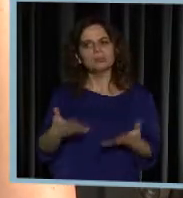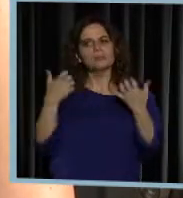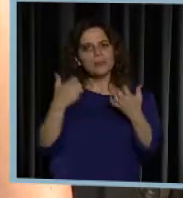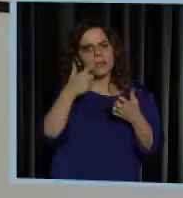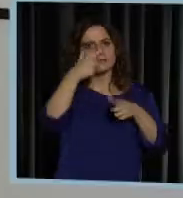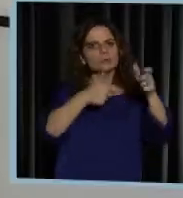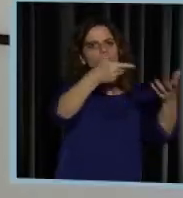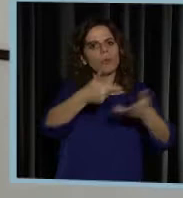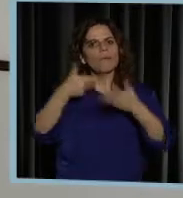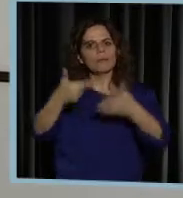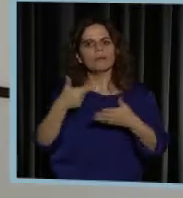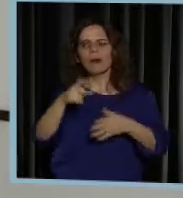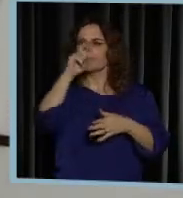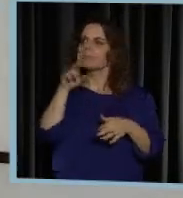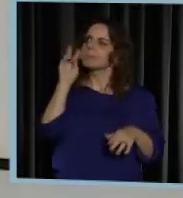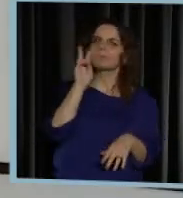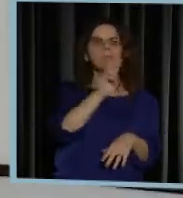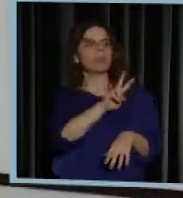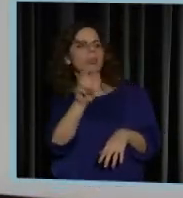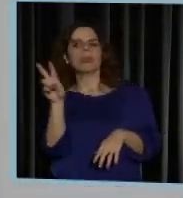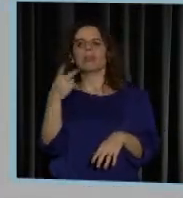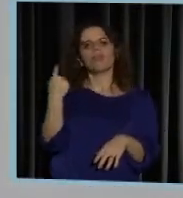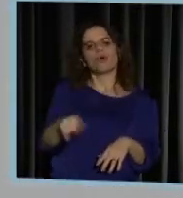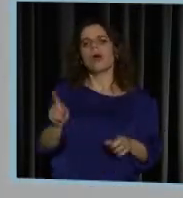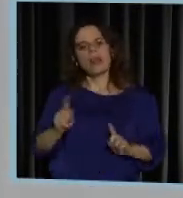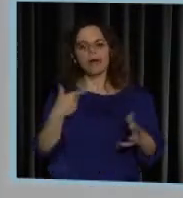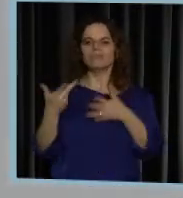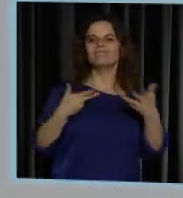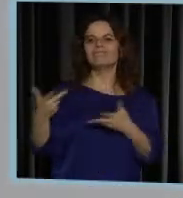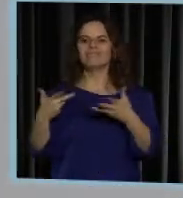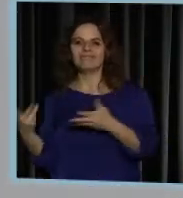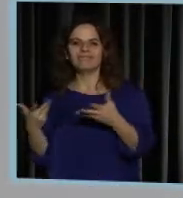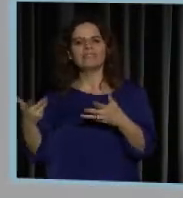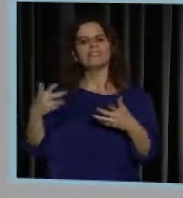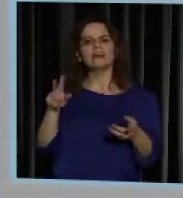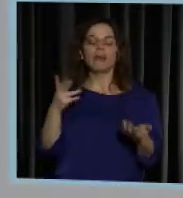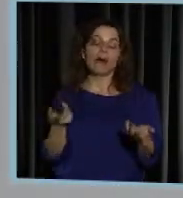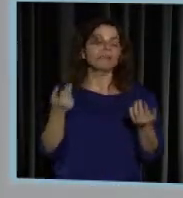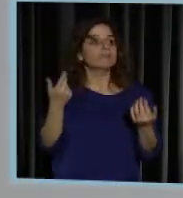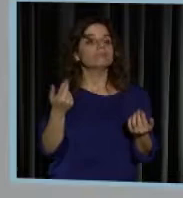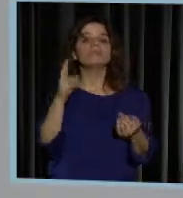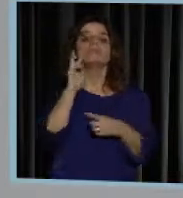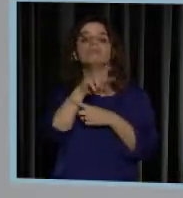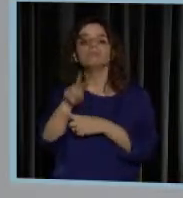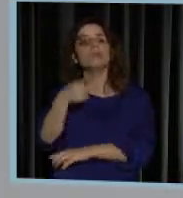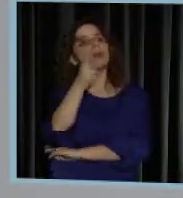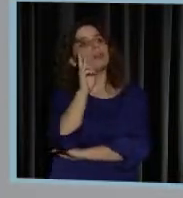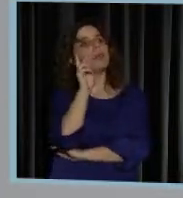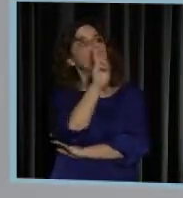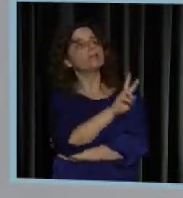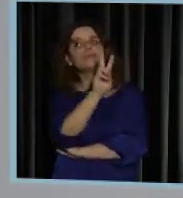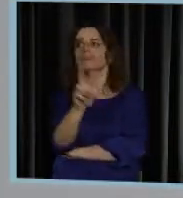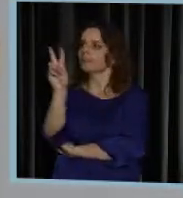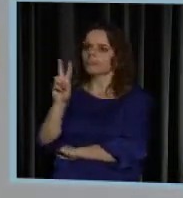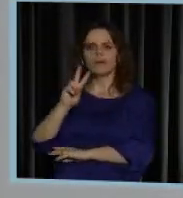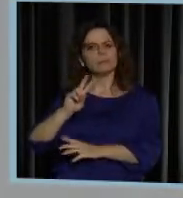convidar as pessoas a serem ativas no museu, a passarmos de um paradigma que é um museu contemplativo para um museu de ação,